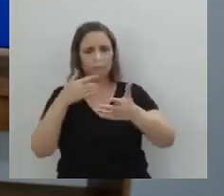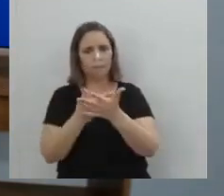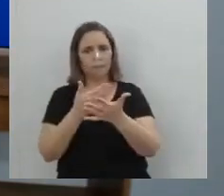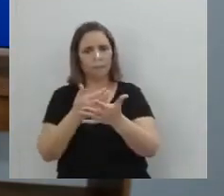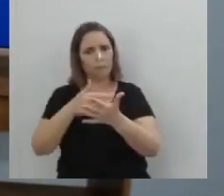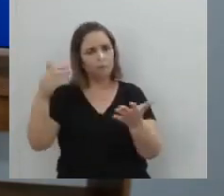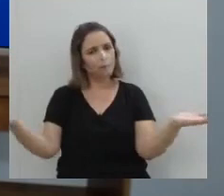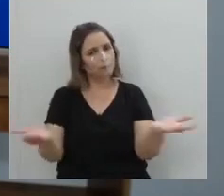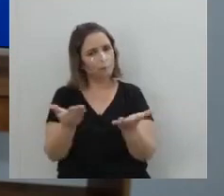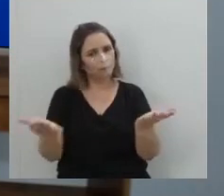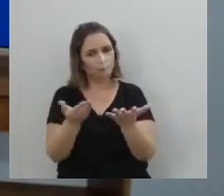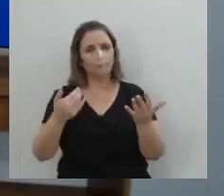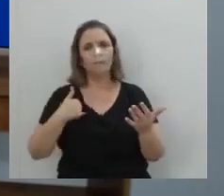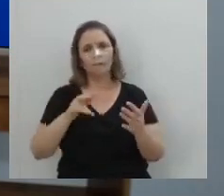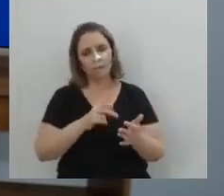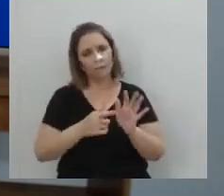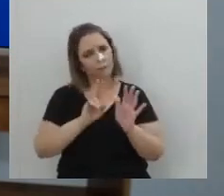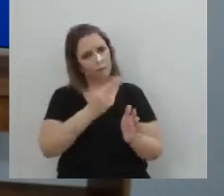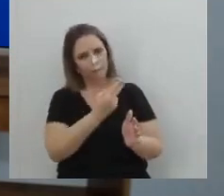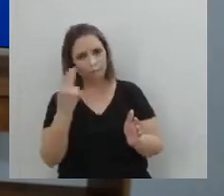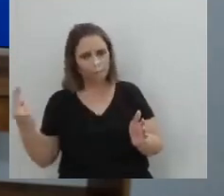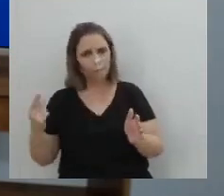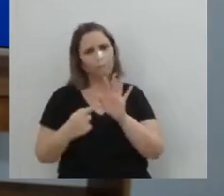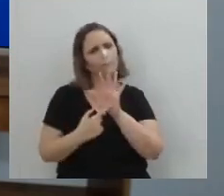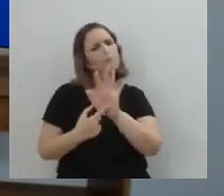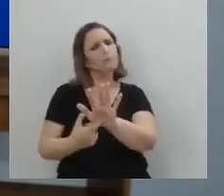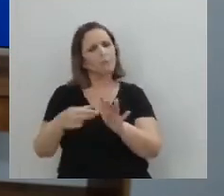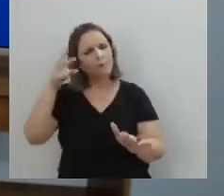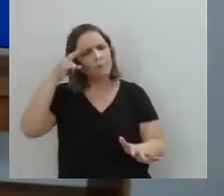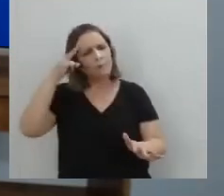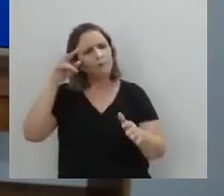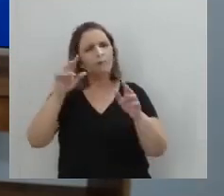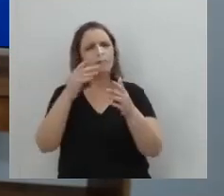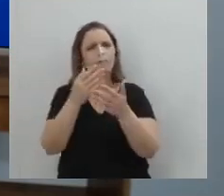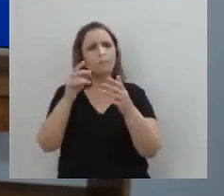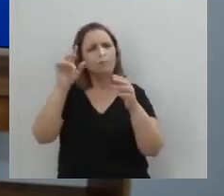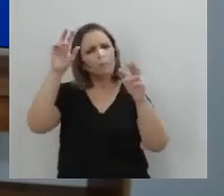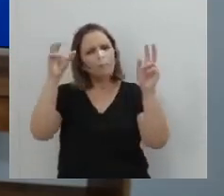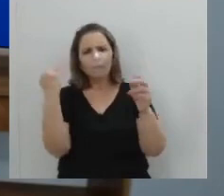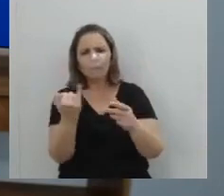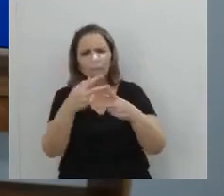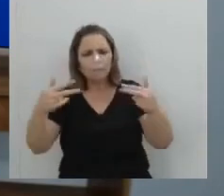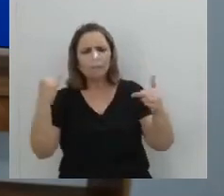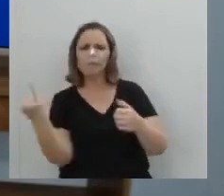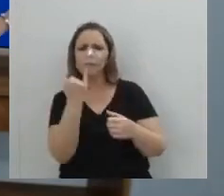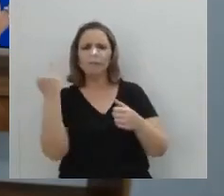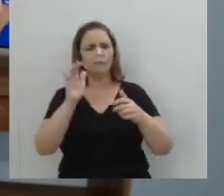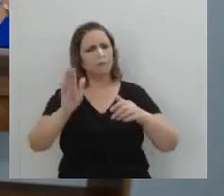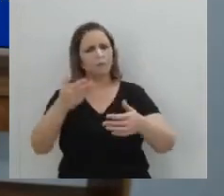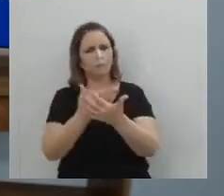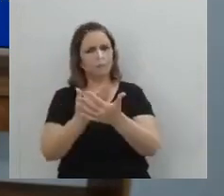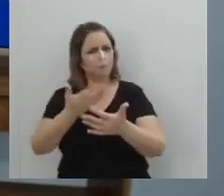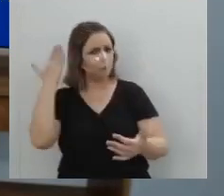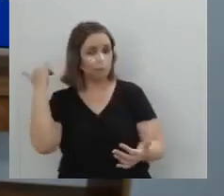hoje, eu vou me apresentar para vocês e vou relembrar alguns temas, alguns pontos importantes que foi trabalhado na aula